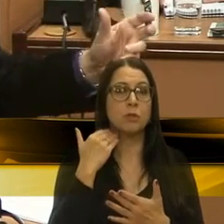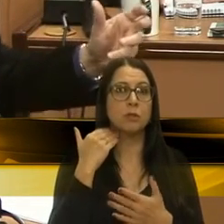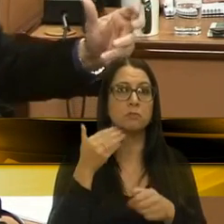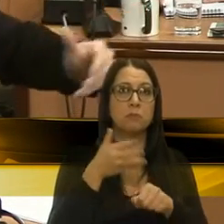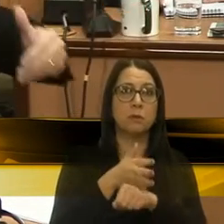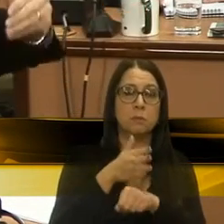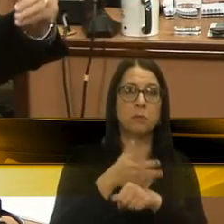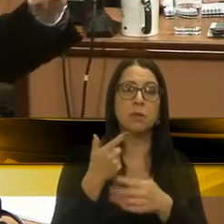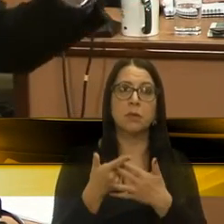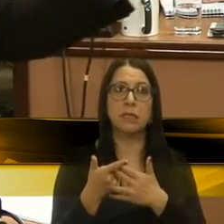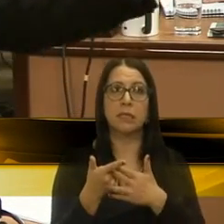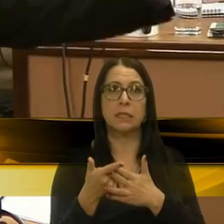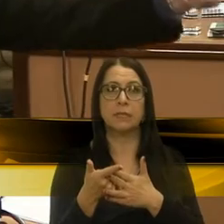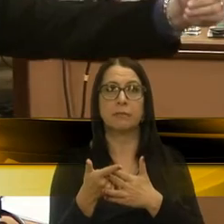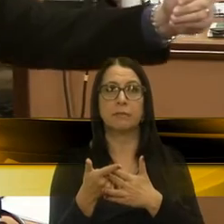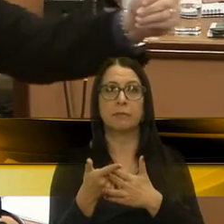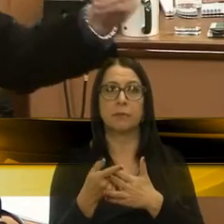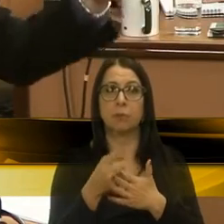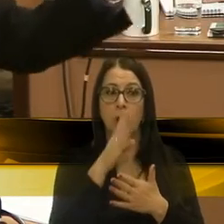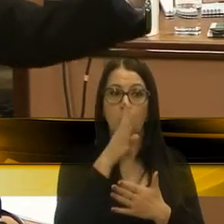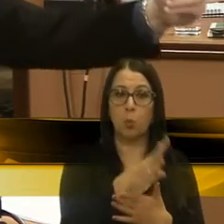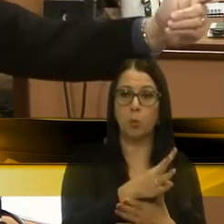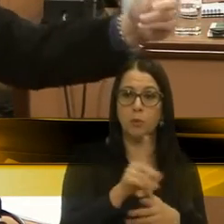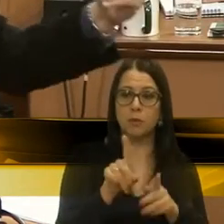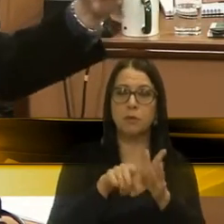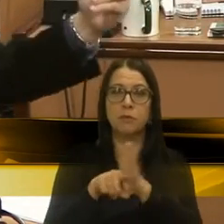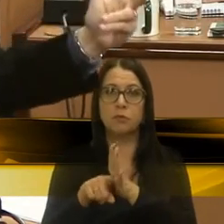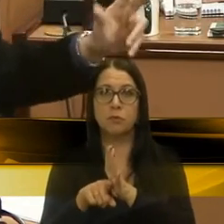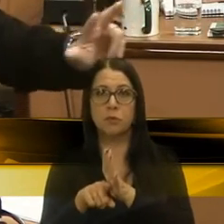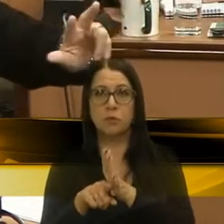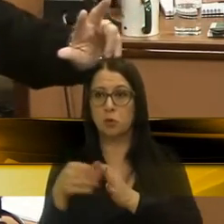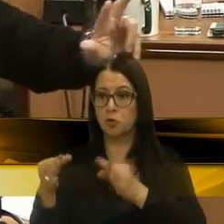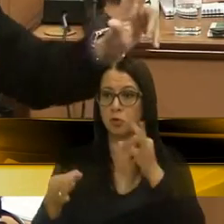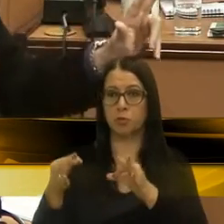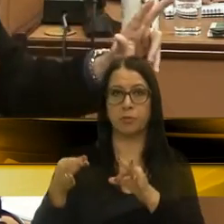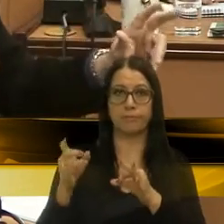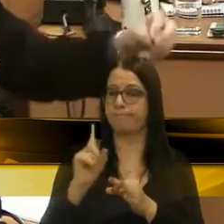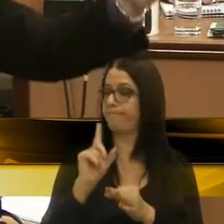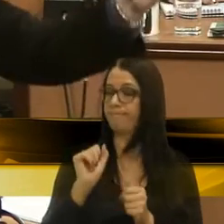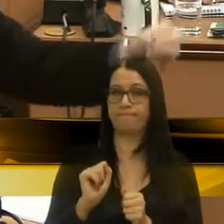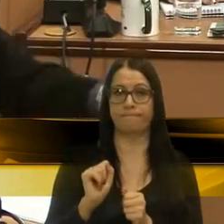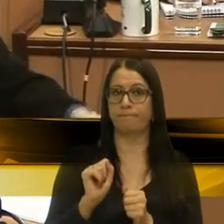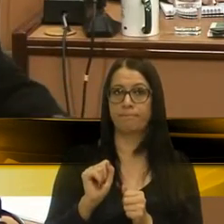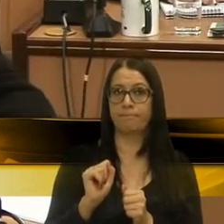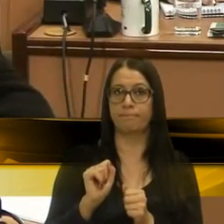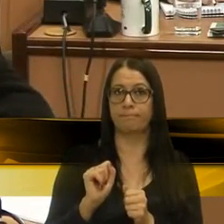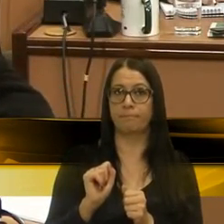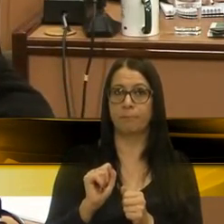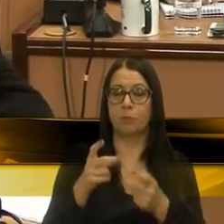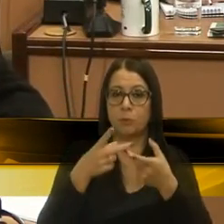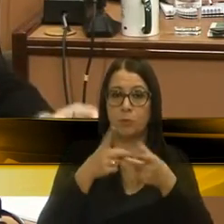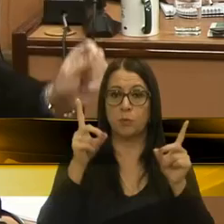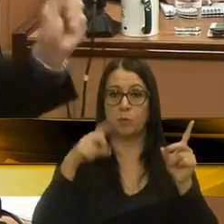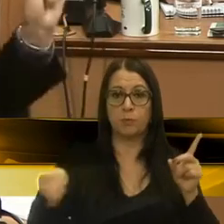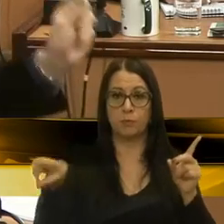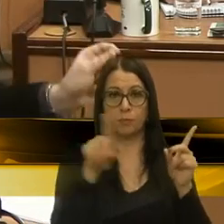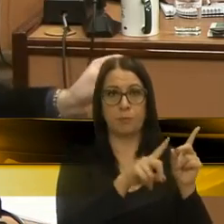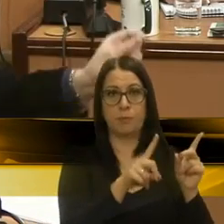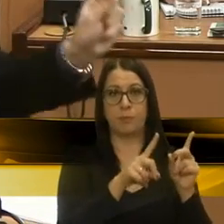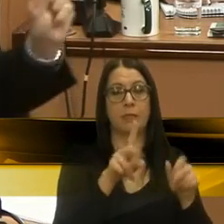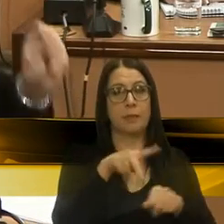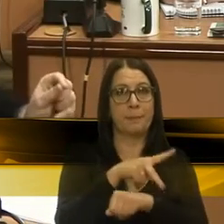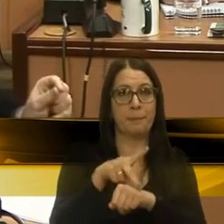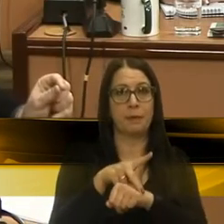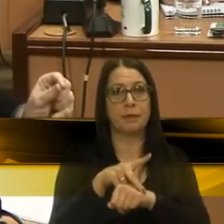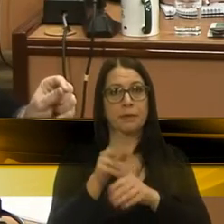parte, né, se passa por acusador, investigador e julgador. Isso não pode num Estado democrático de direito. E o país